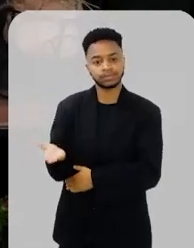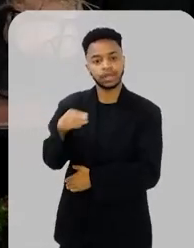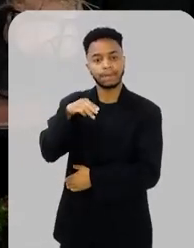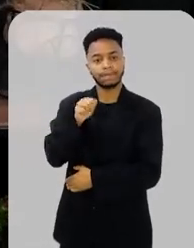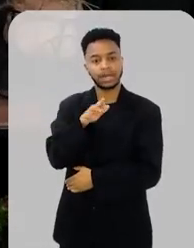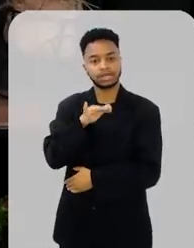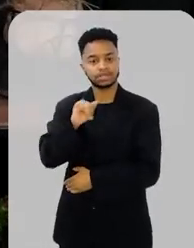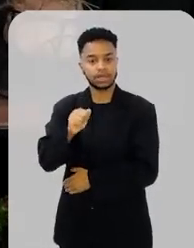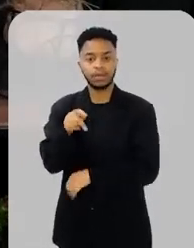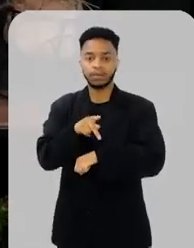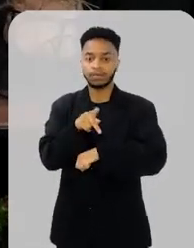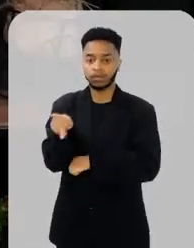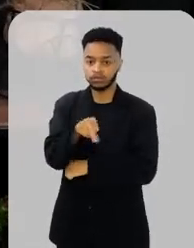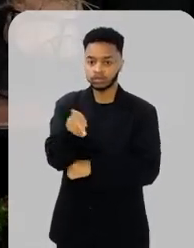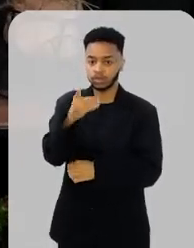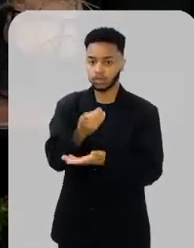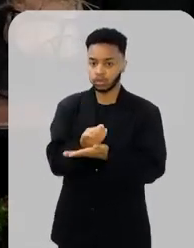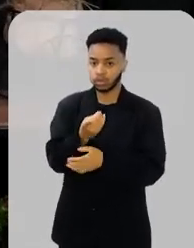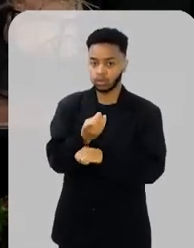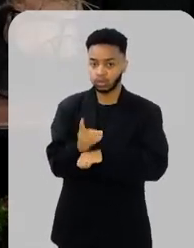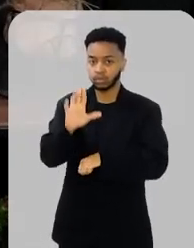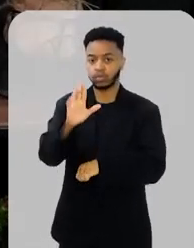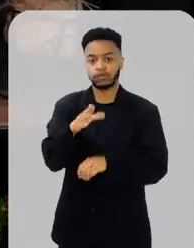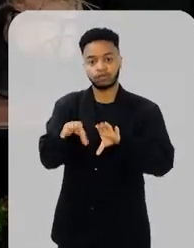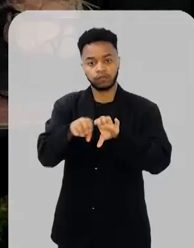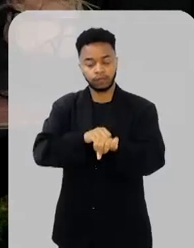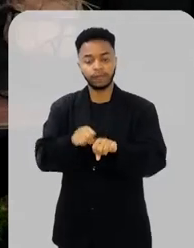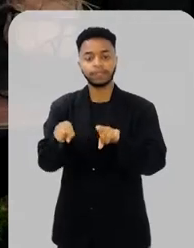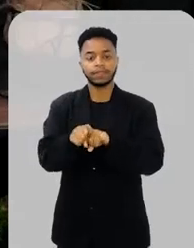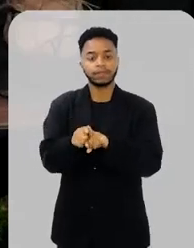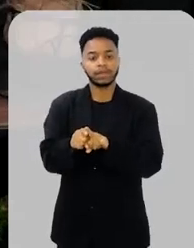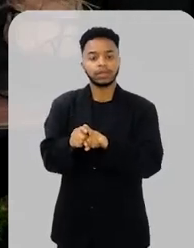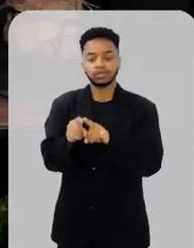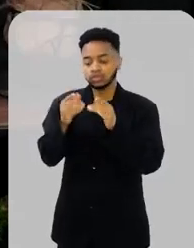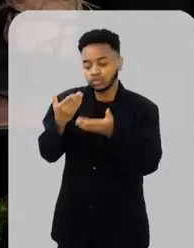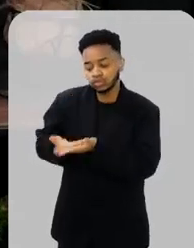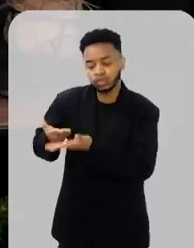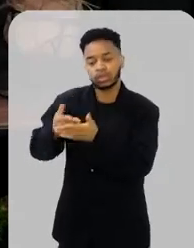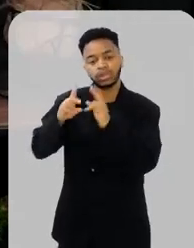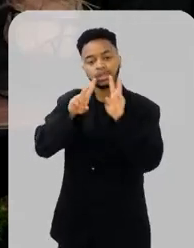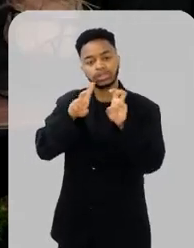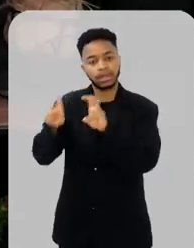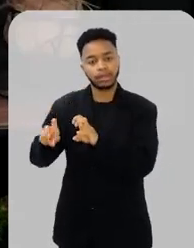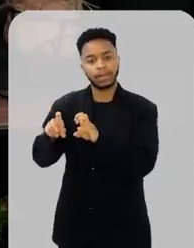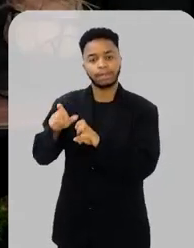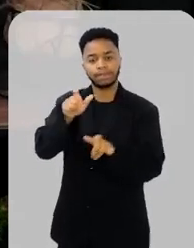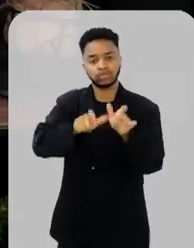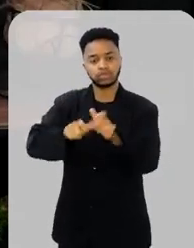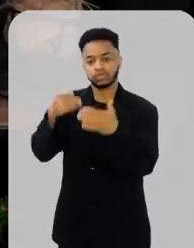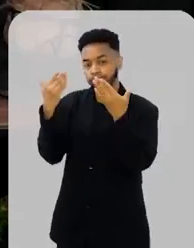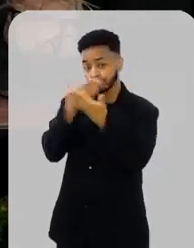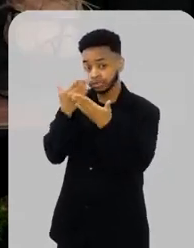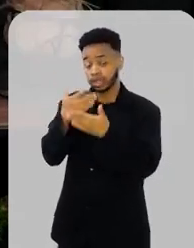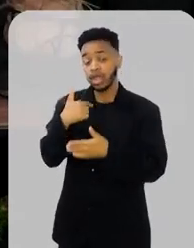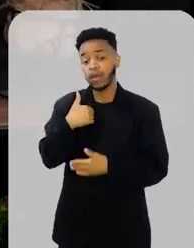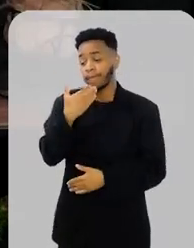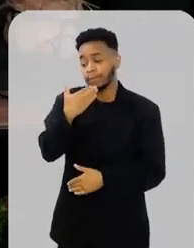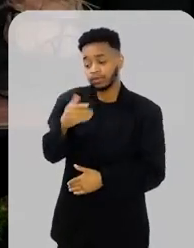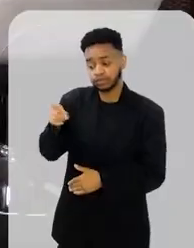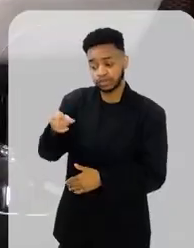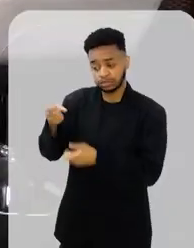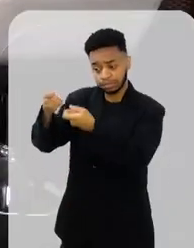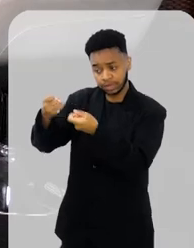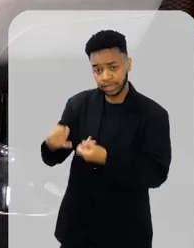Gatto, nossa professora, doutora, especialista nesse tema dos invisibilizados. Queria, Márcia, que você começasse